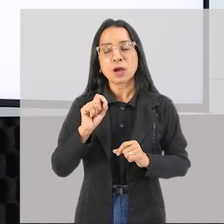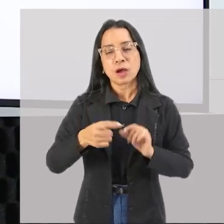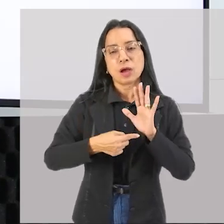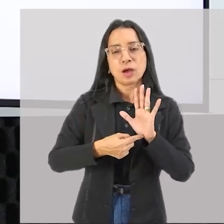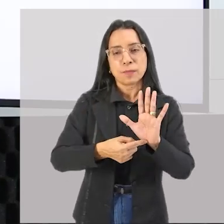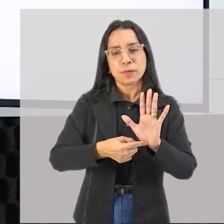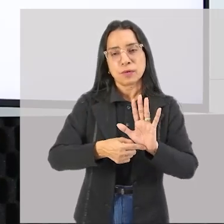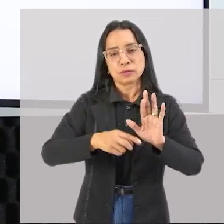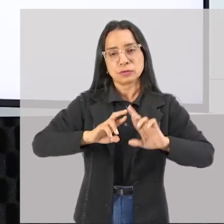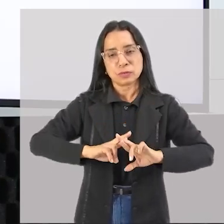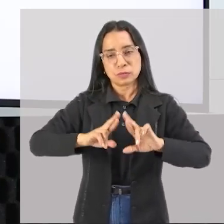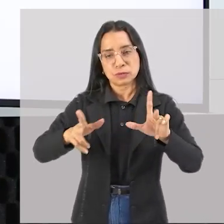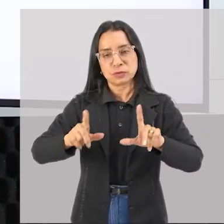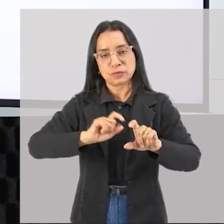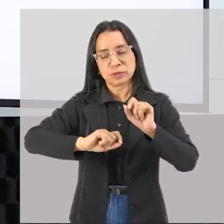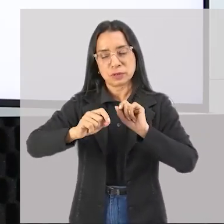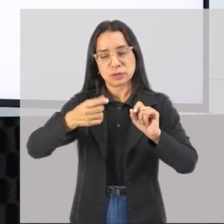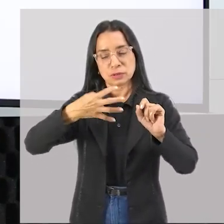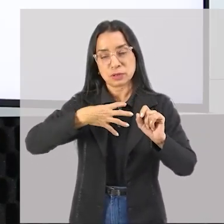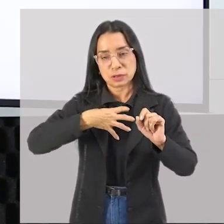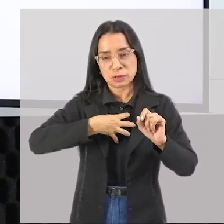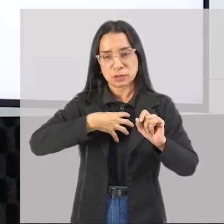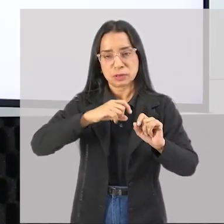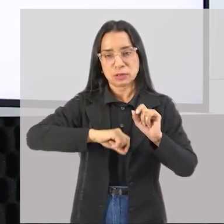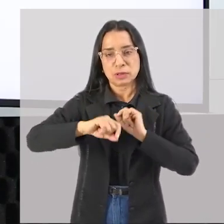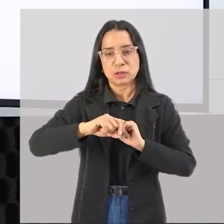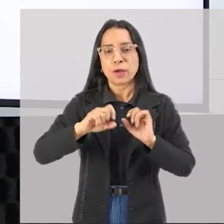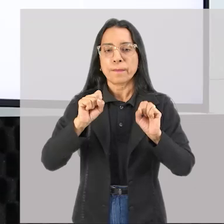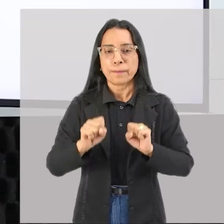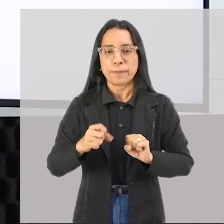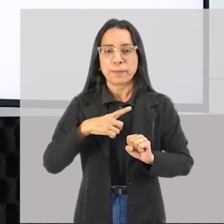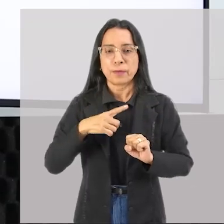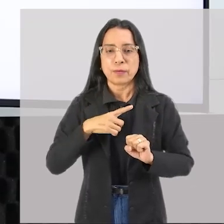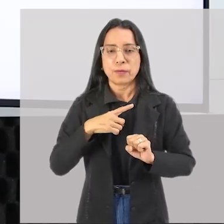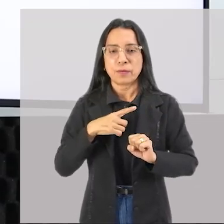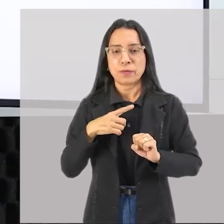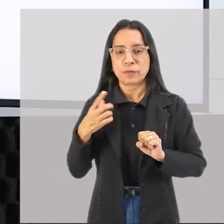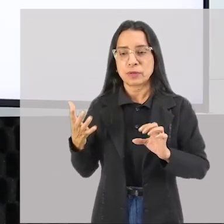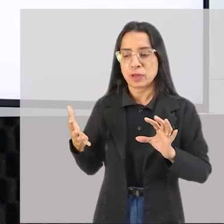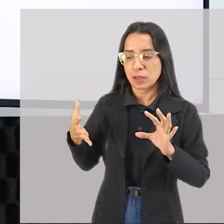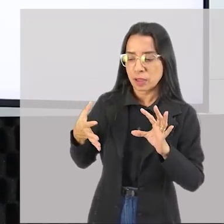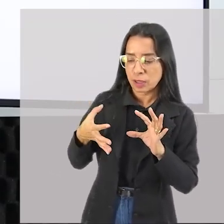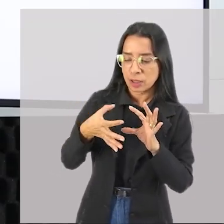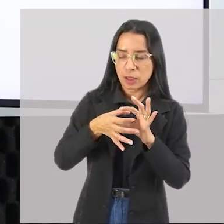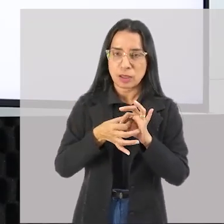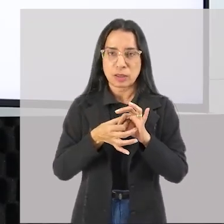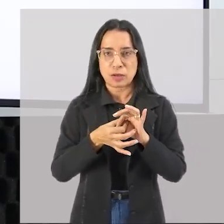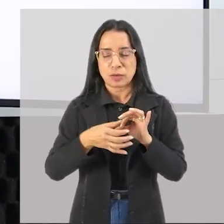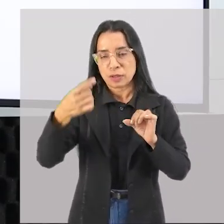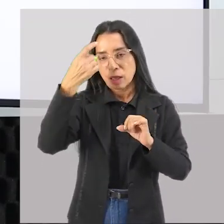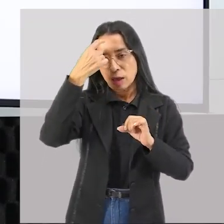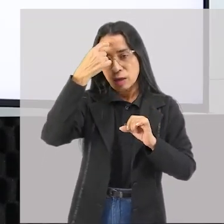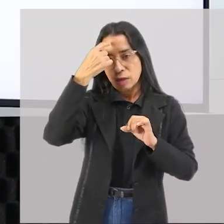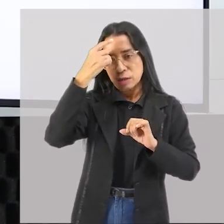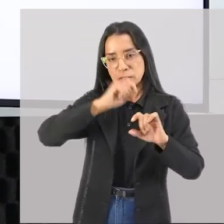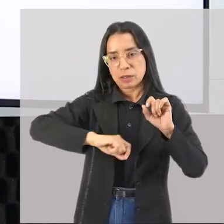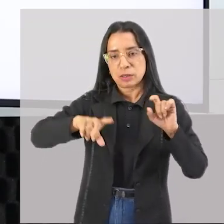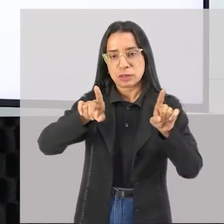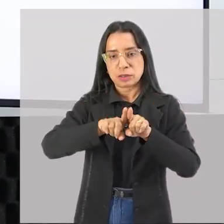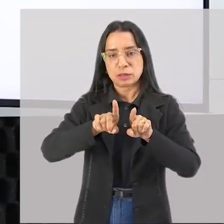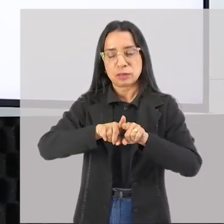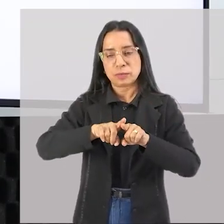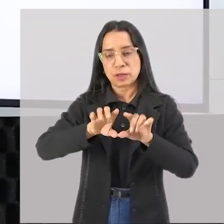different meanings, diferentes sentidos. Eles podem interconectar ideias e eles podem